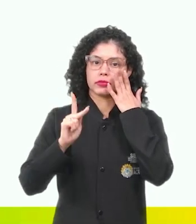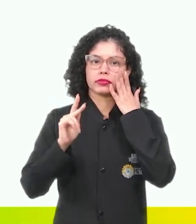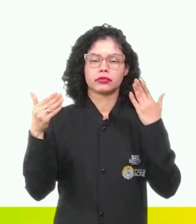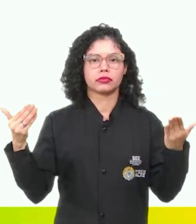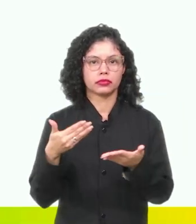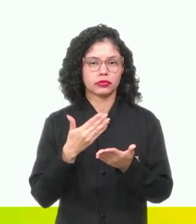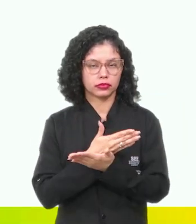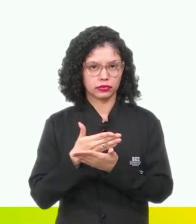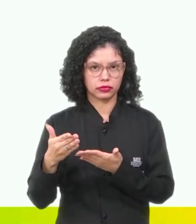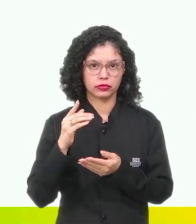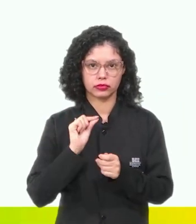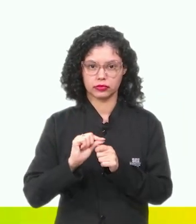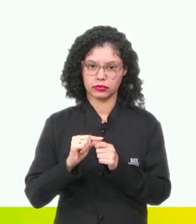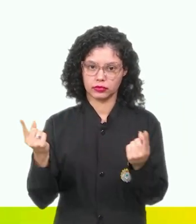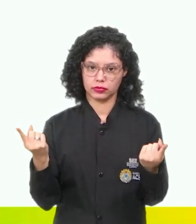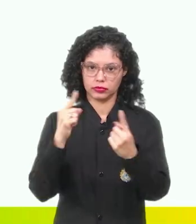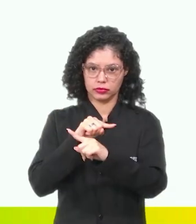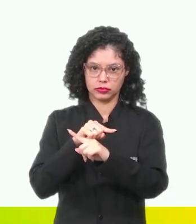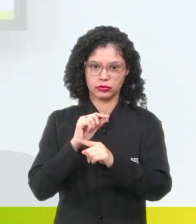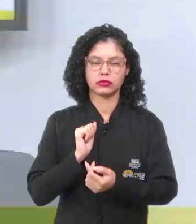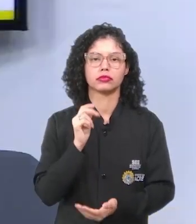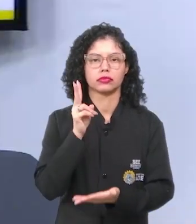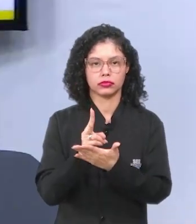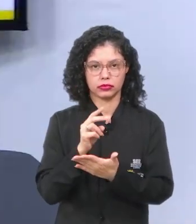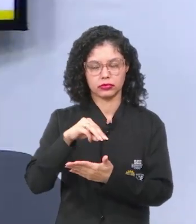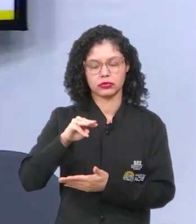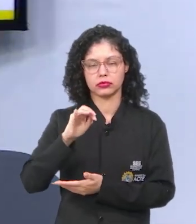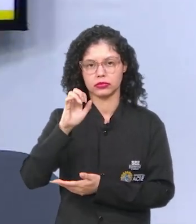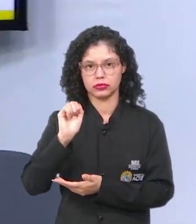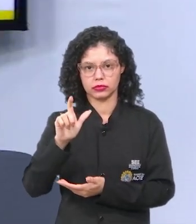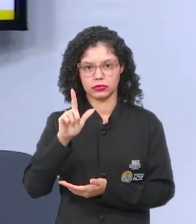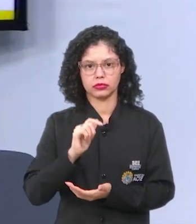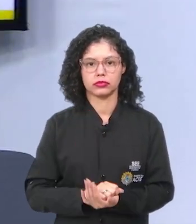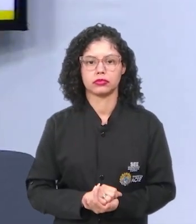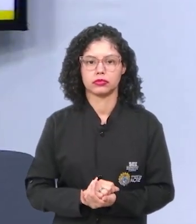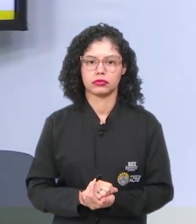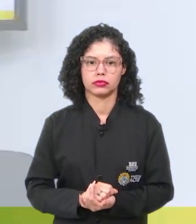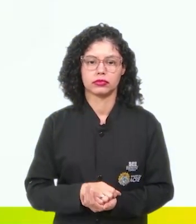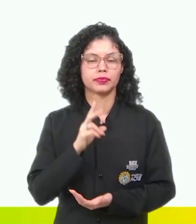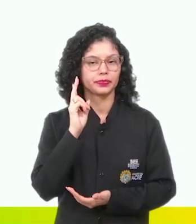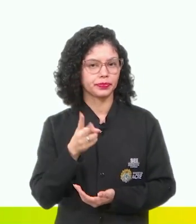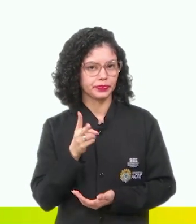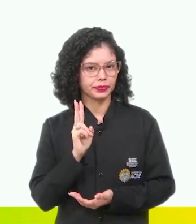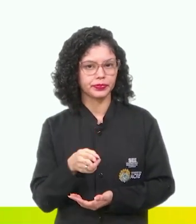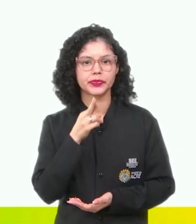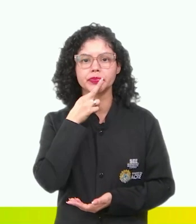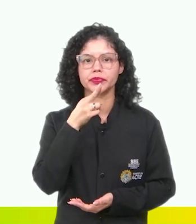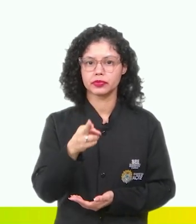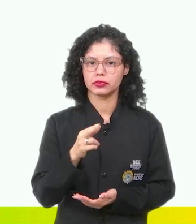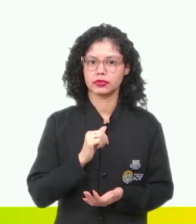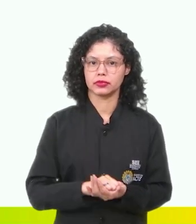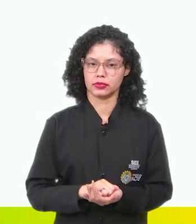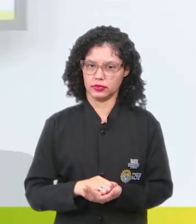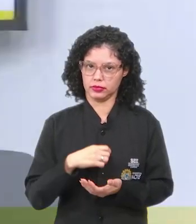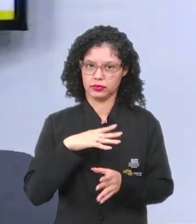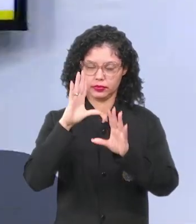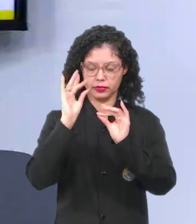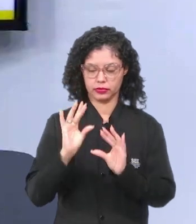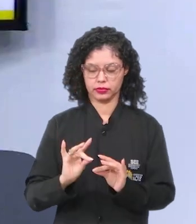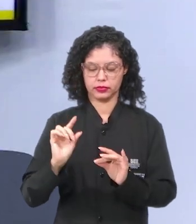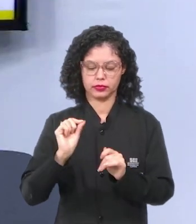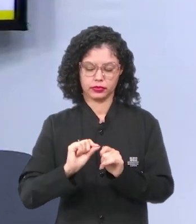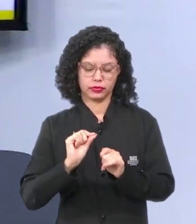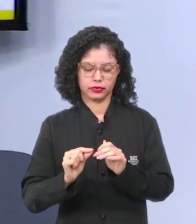E eu começo a fazer o cruzamento que Mendel achou. Aquele mesmo resultado, aquele mesmo esquema que a gente